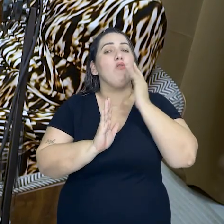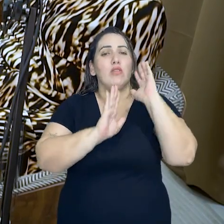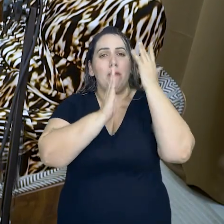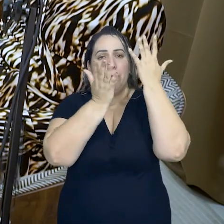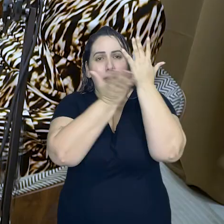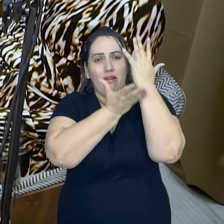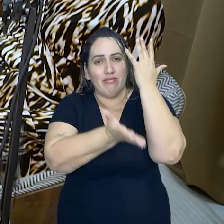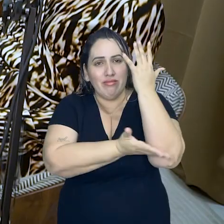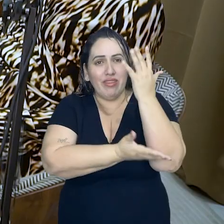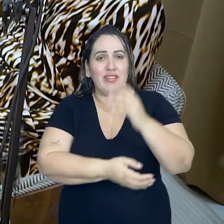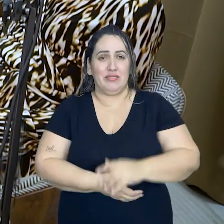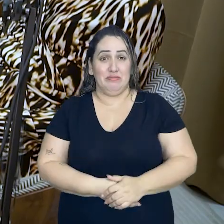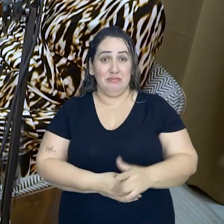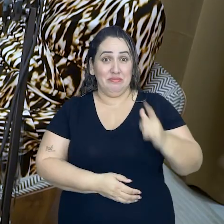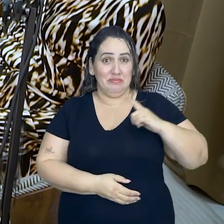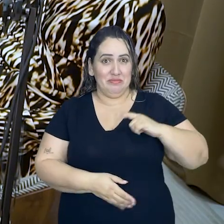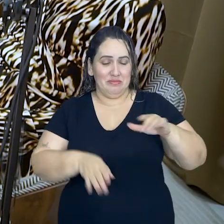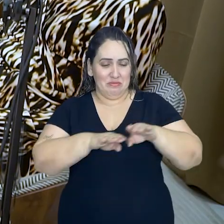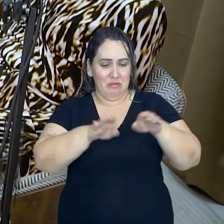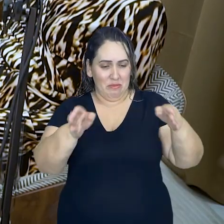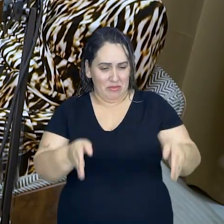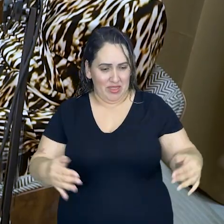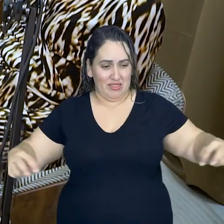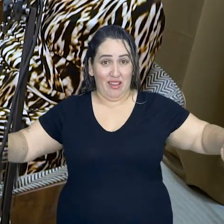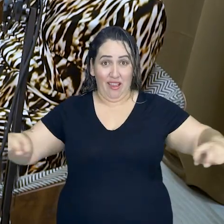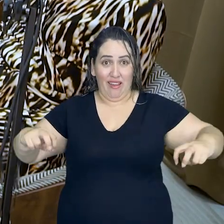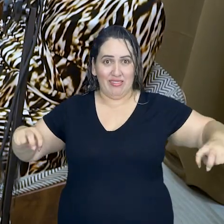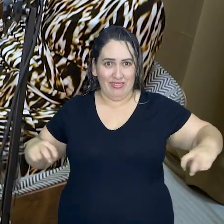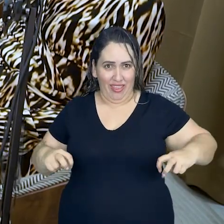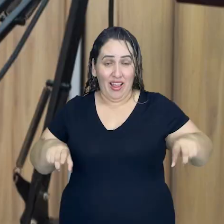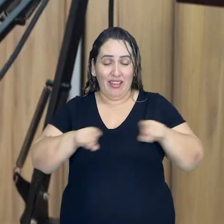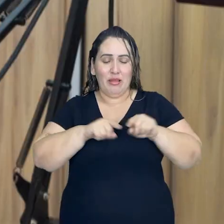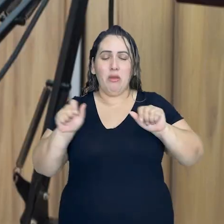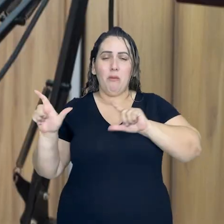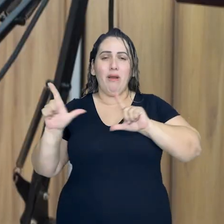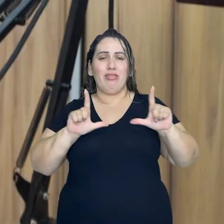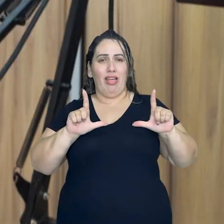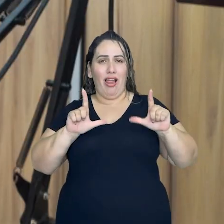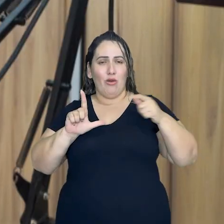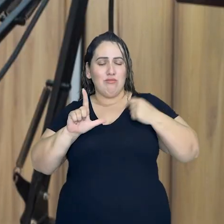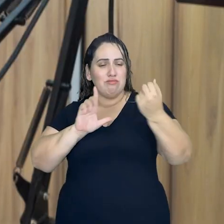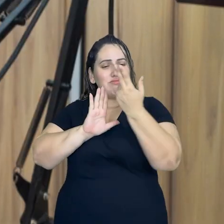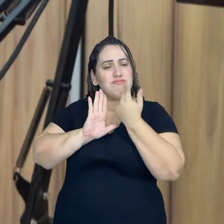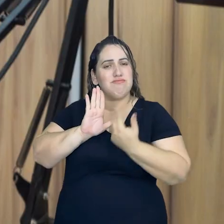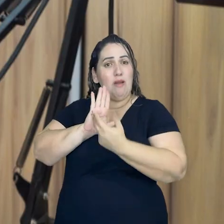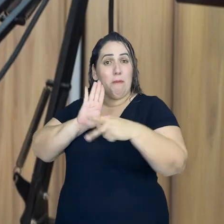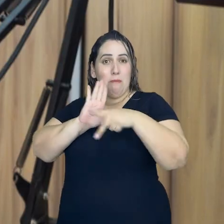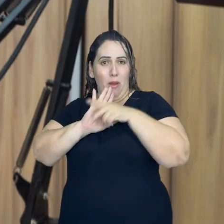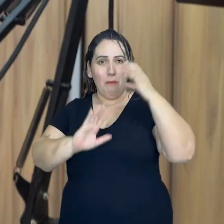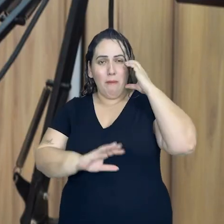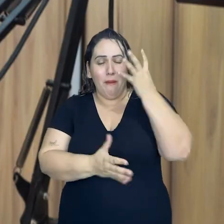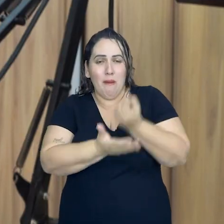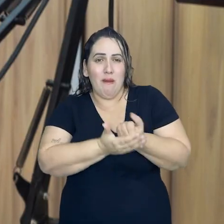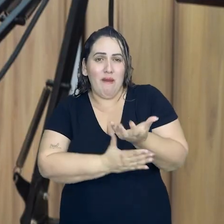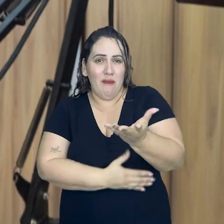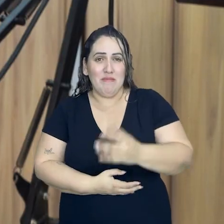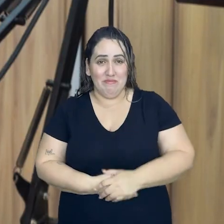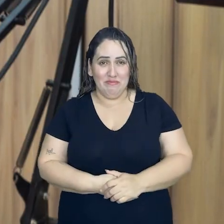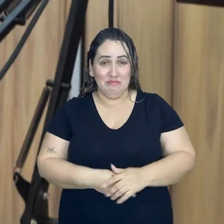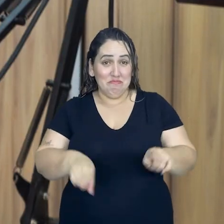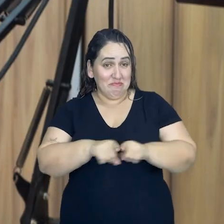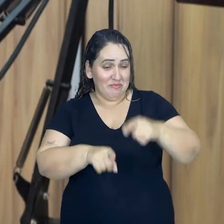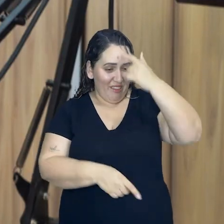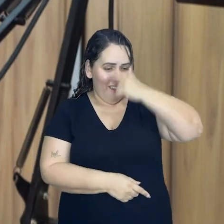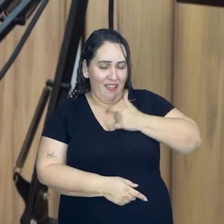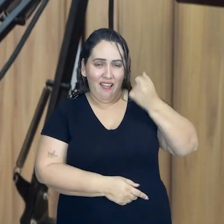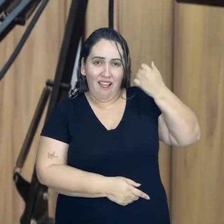sentadas em poltronas e à nossa frente uma mesa em madeira. Vou fazer também a minha autodescrição. Eu sou uma mulher branca, de